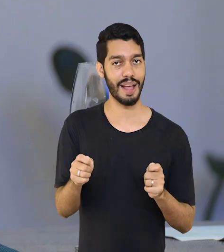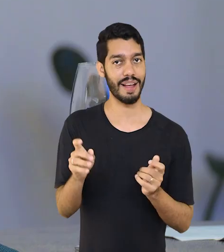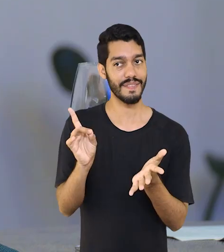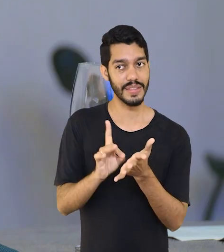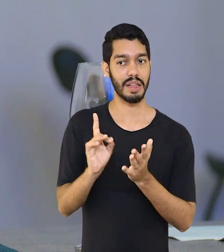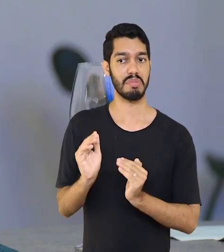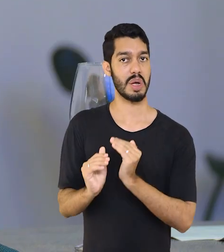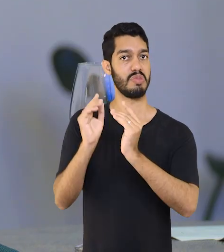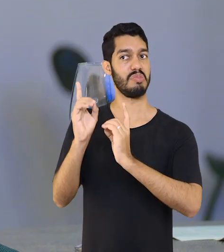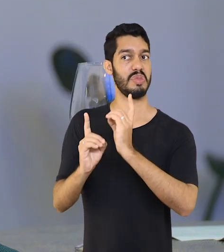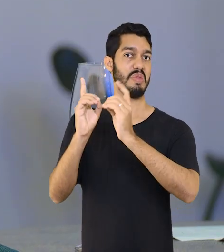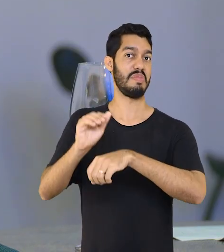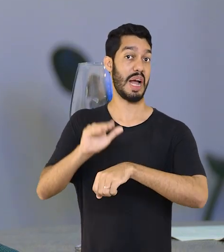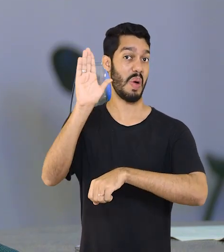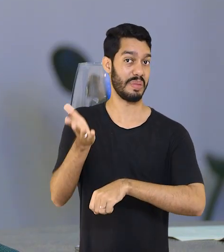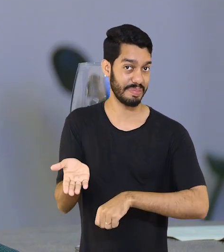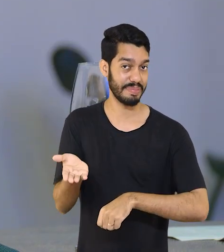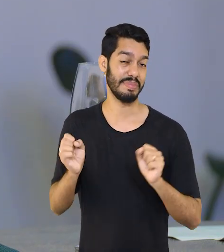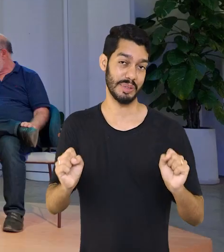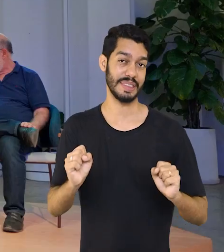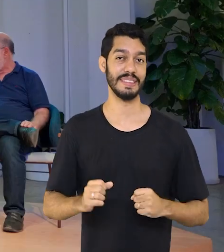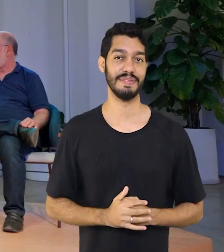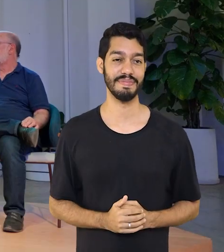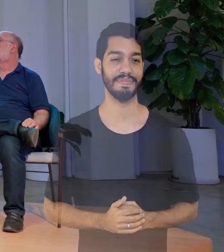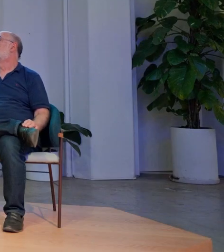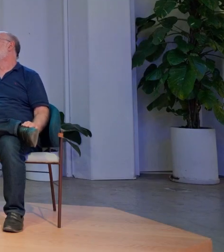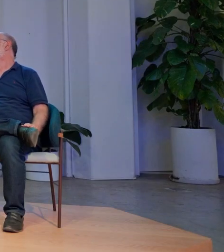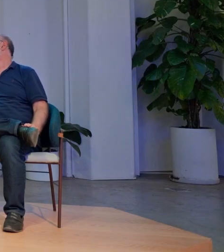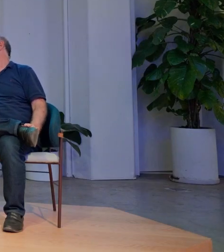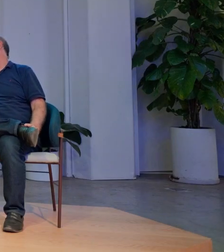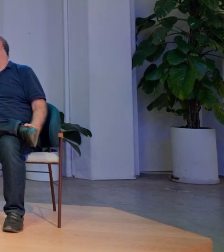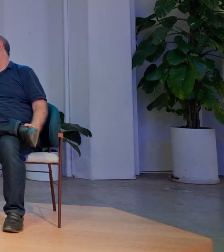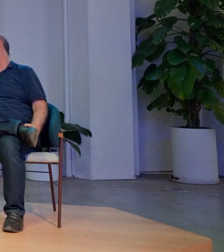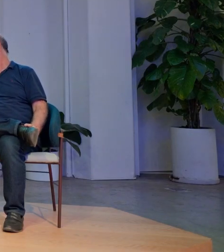consiga realmente ter um desenvolvimento ainda bem maior.